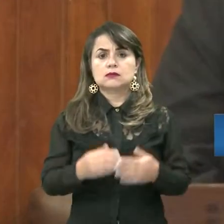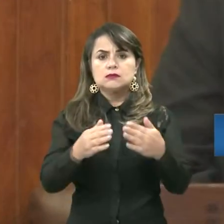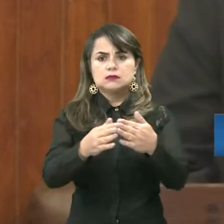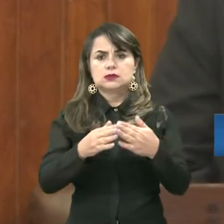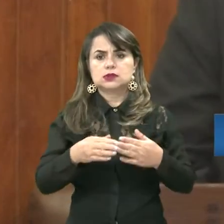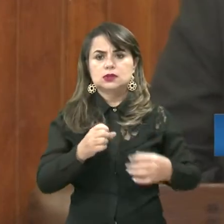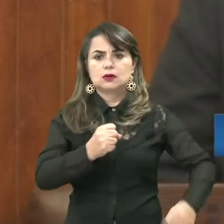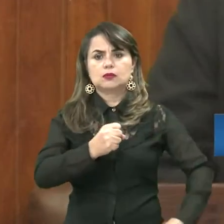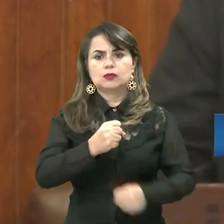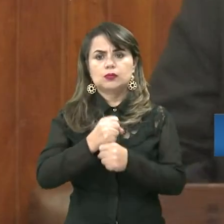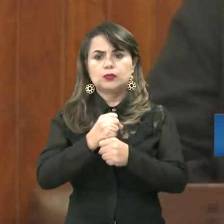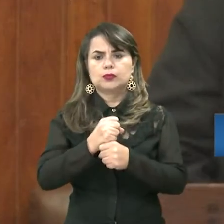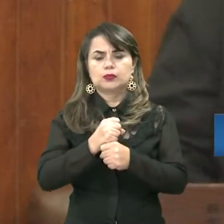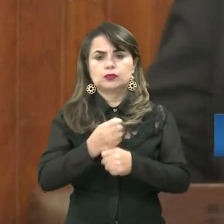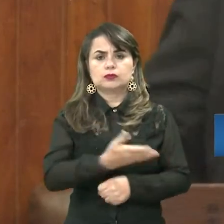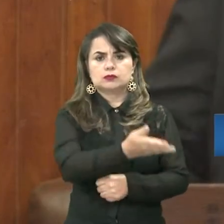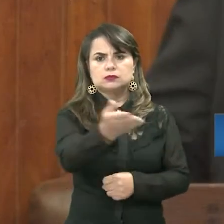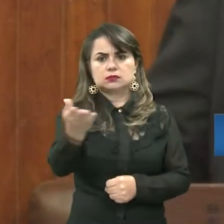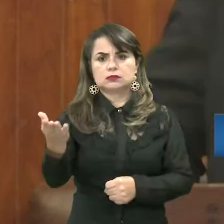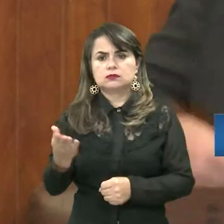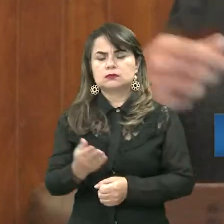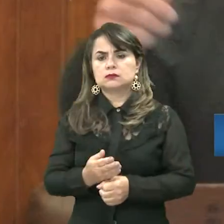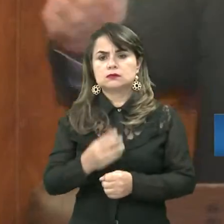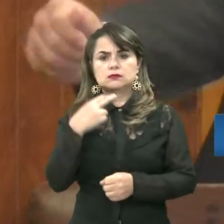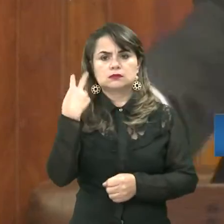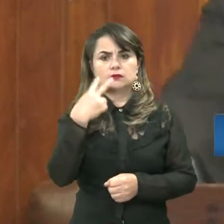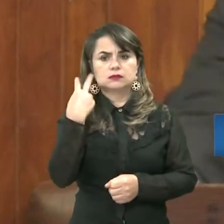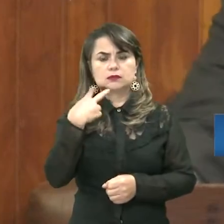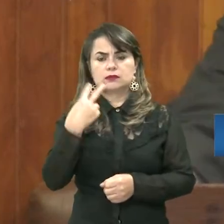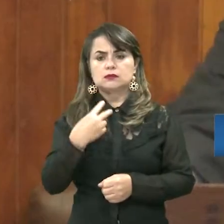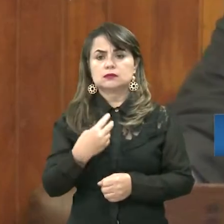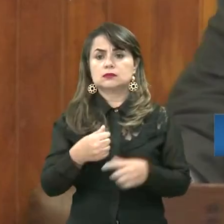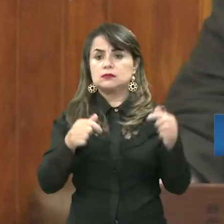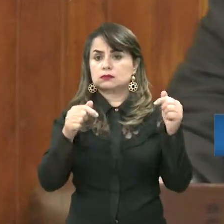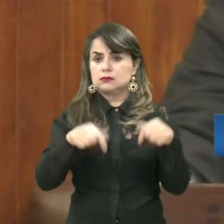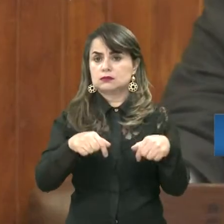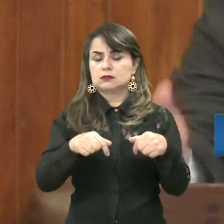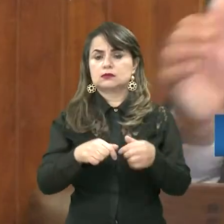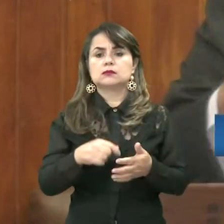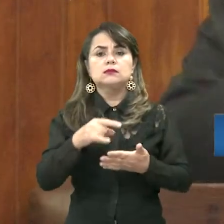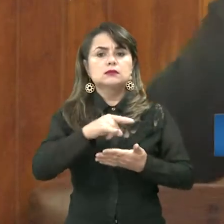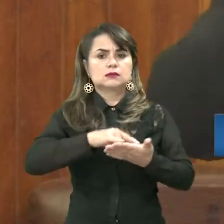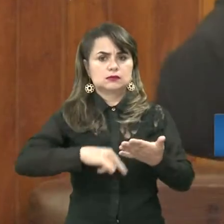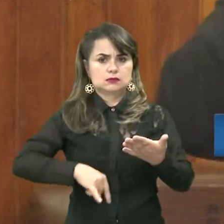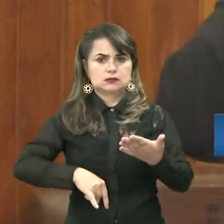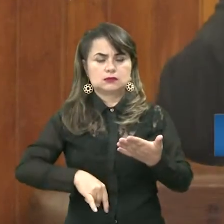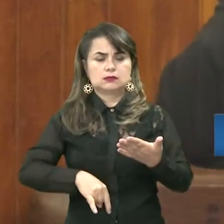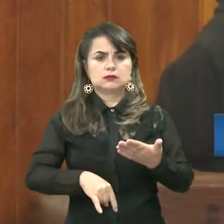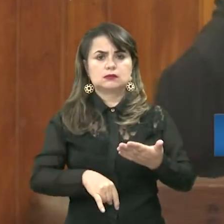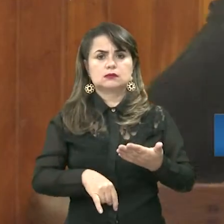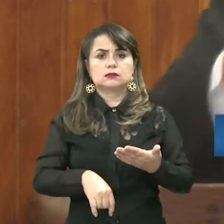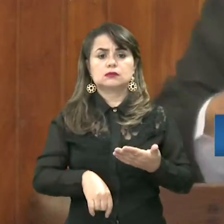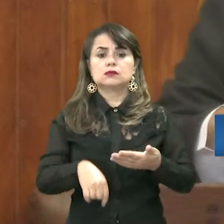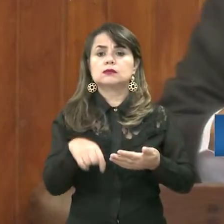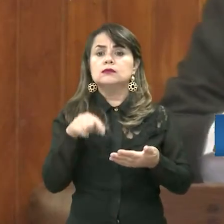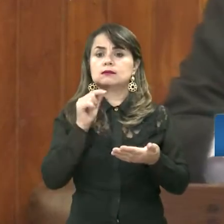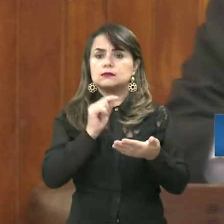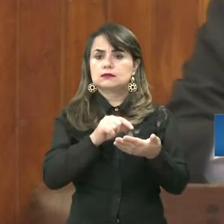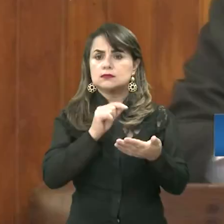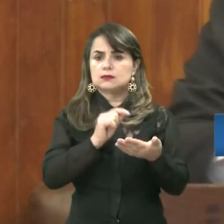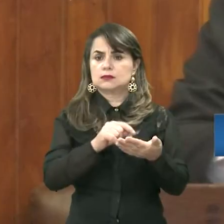solicitar o apoio e a aprovação dos nobres pares nesse nosso requerimento, onde a gente solicita